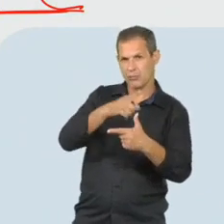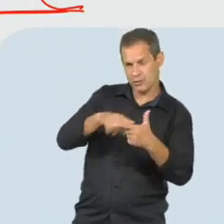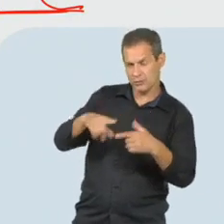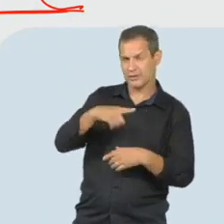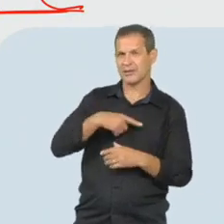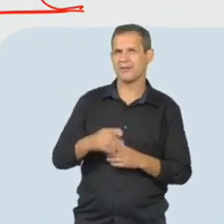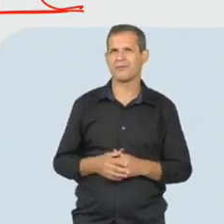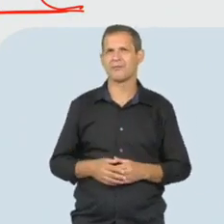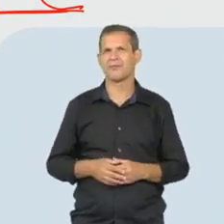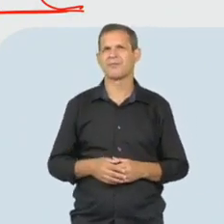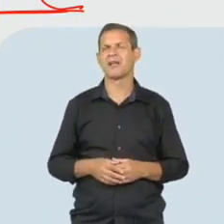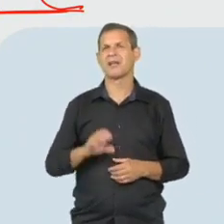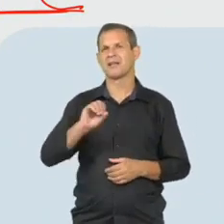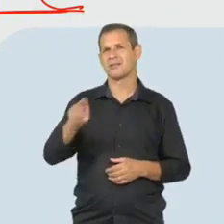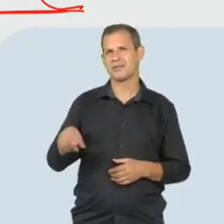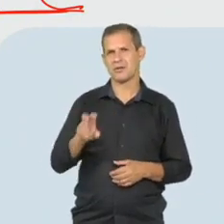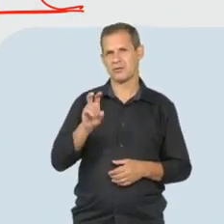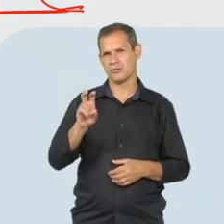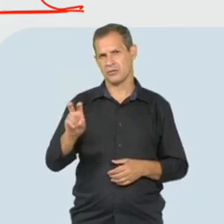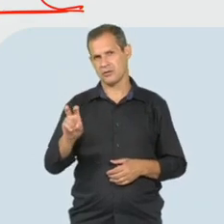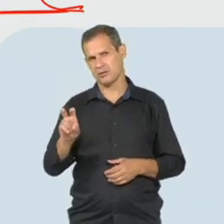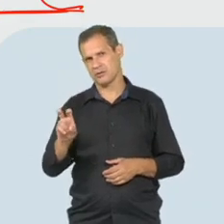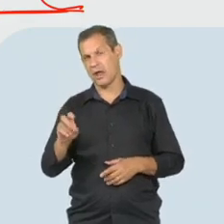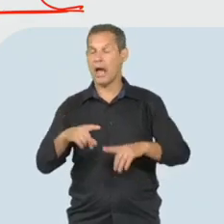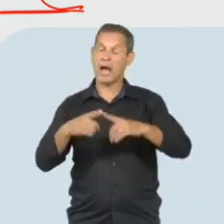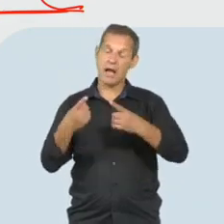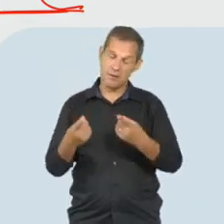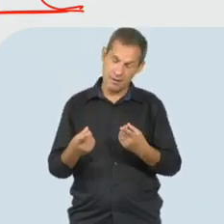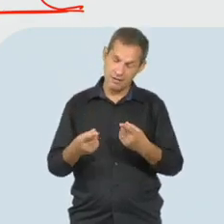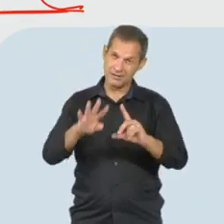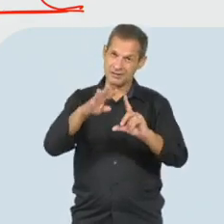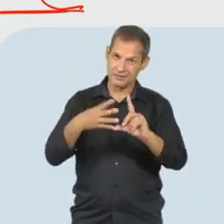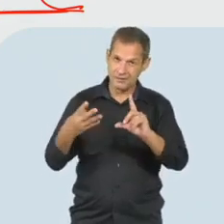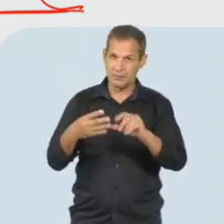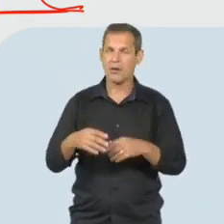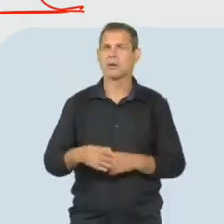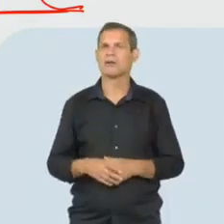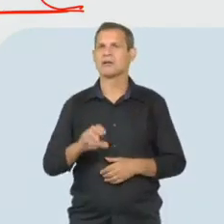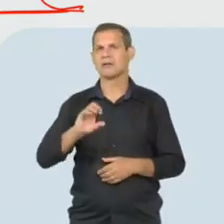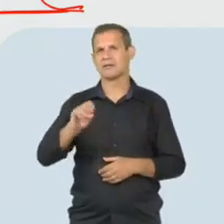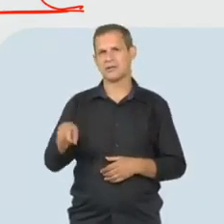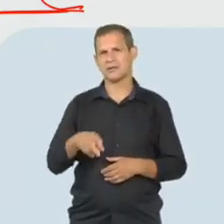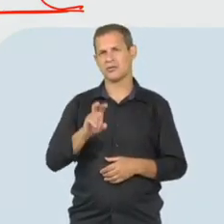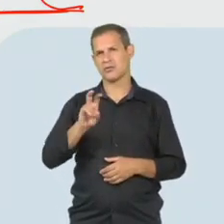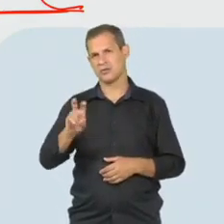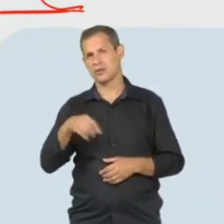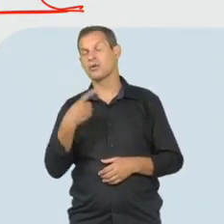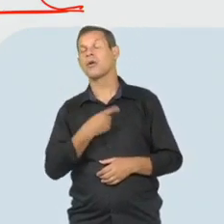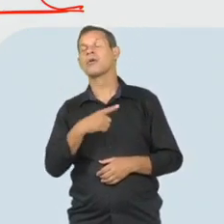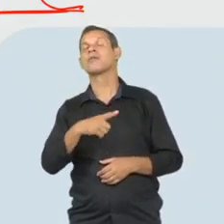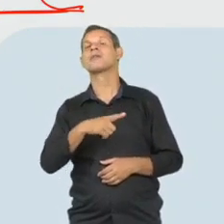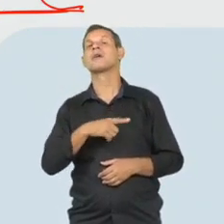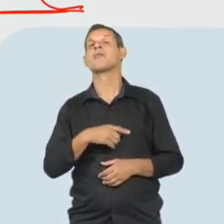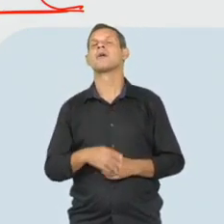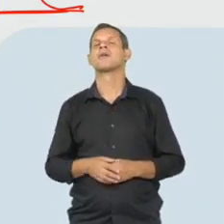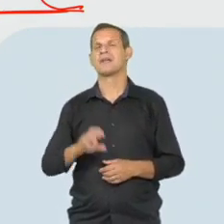dar 0,5. Isso na tabela, esse 0,5, a gente vai dizer que ele